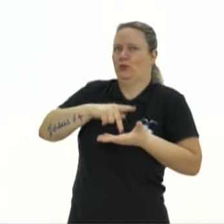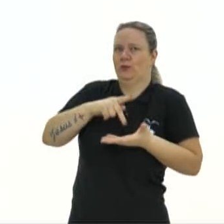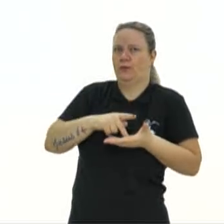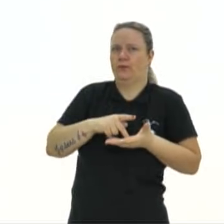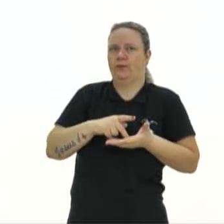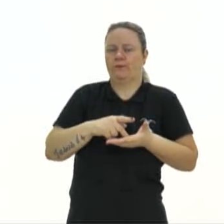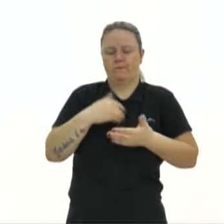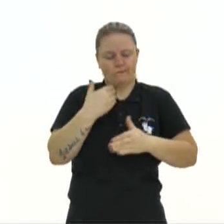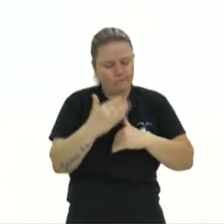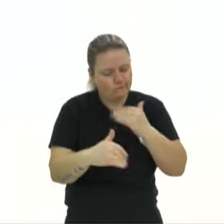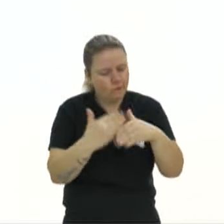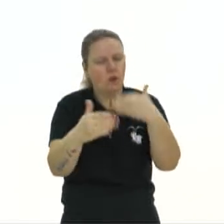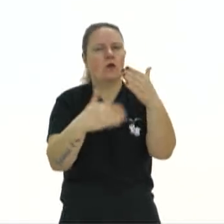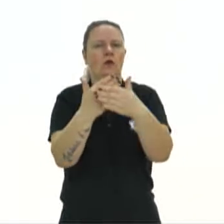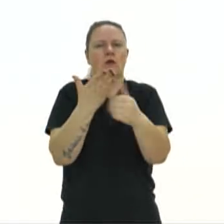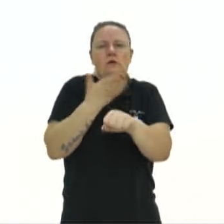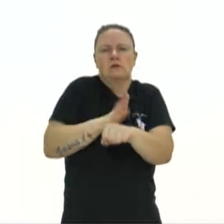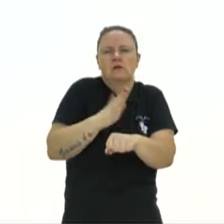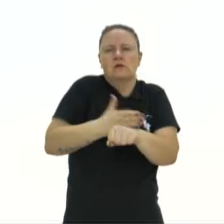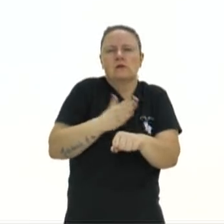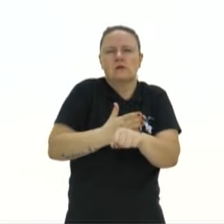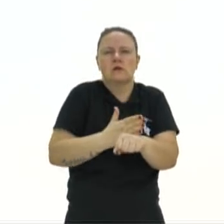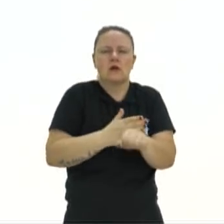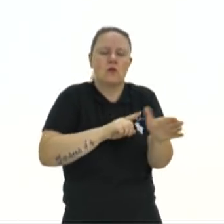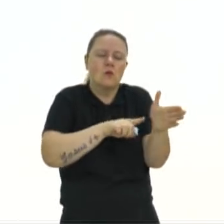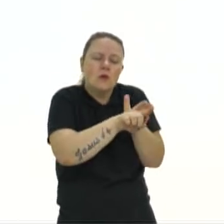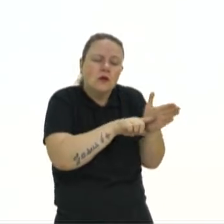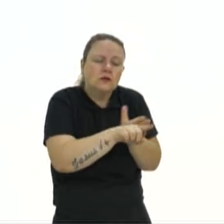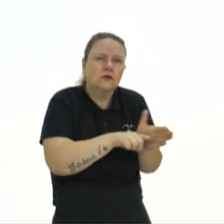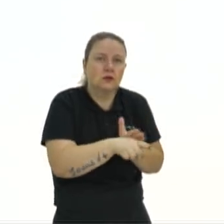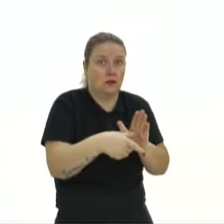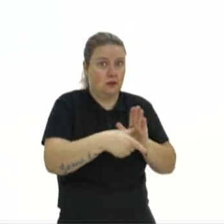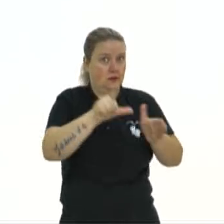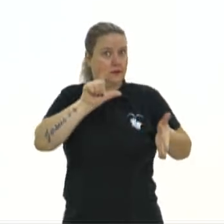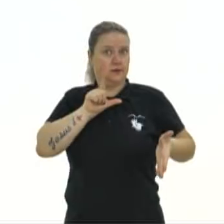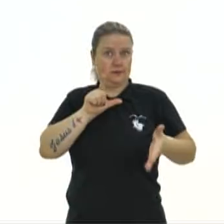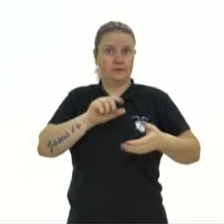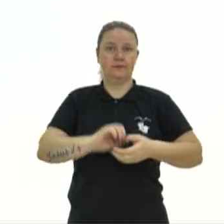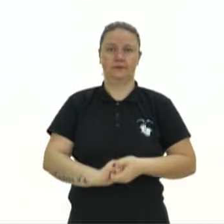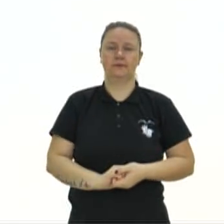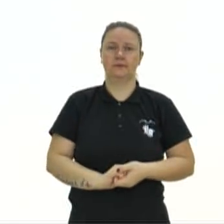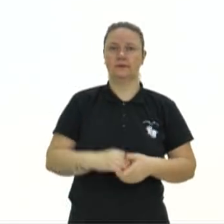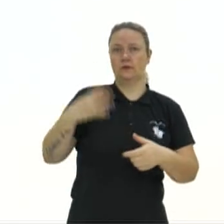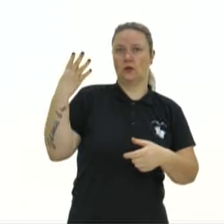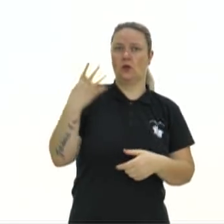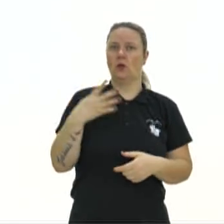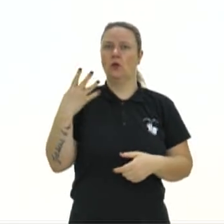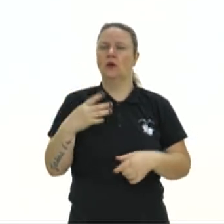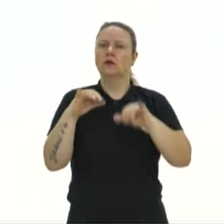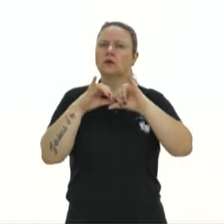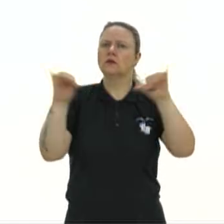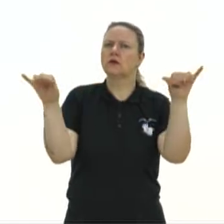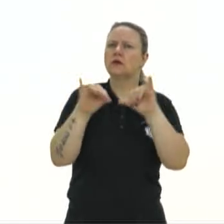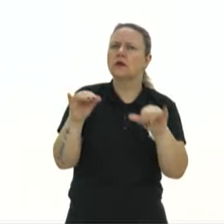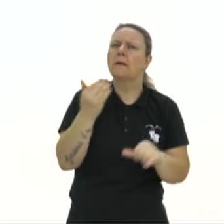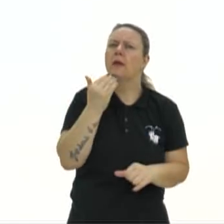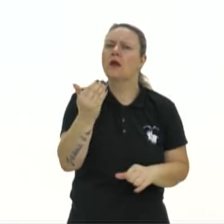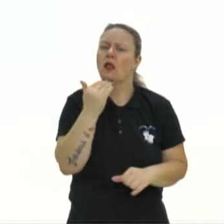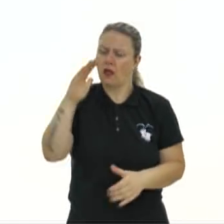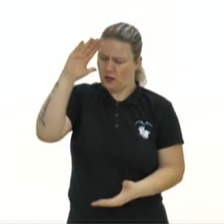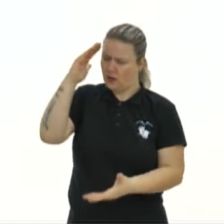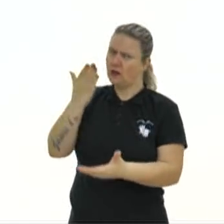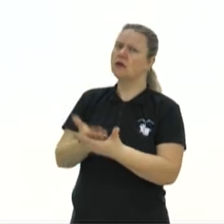hábito de desconfiar e pesquisar. 4. A notícia está pedindo para você acreditar